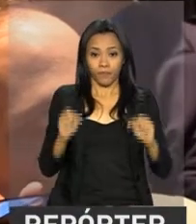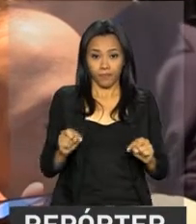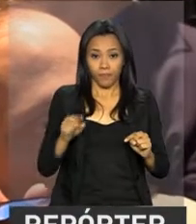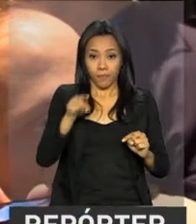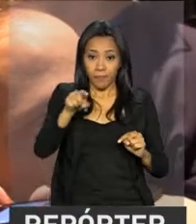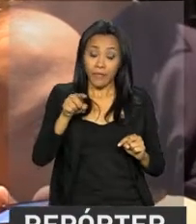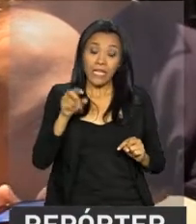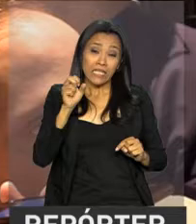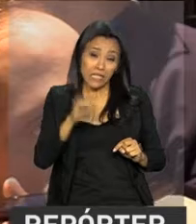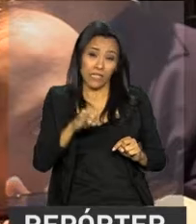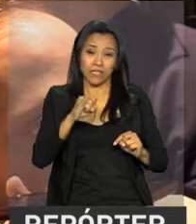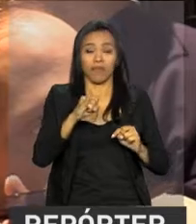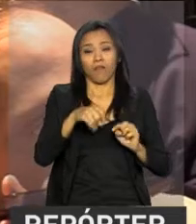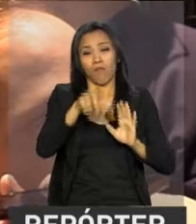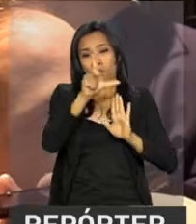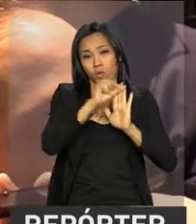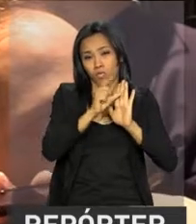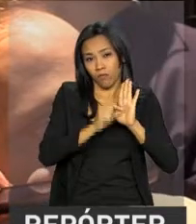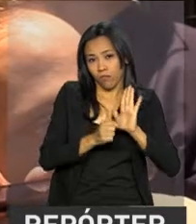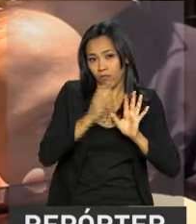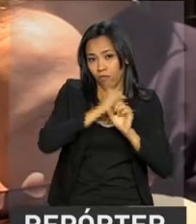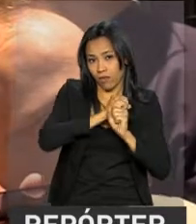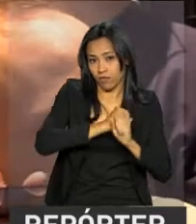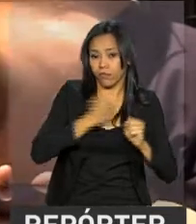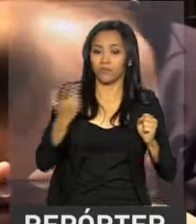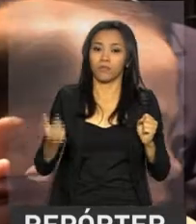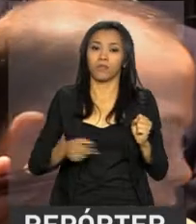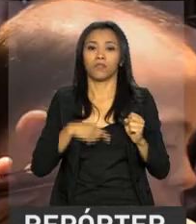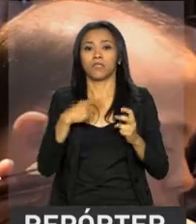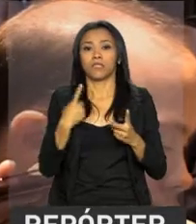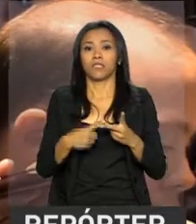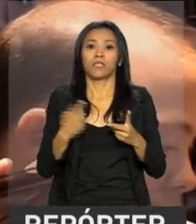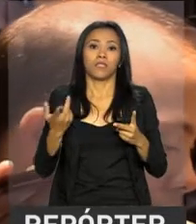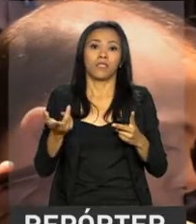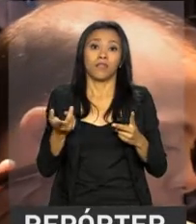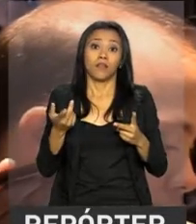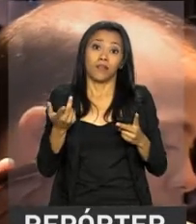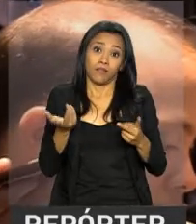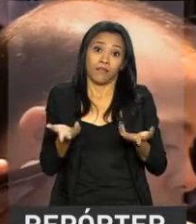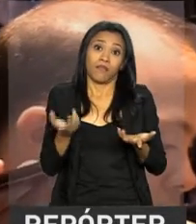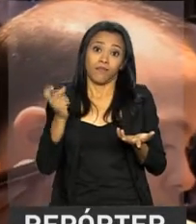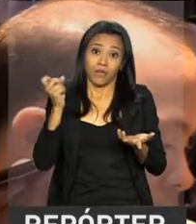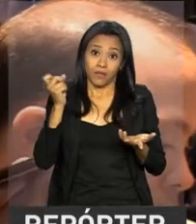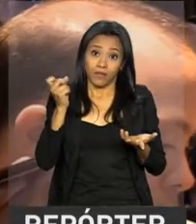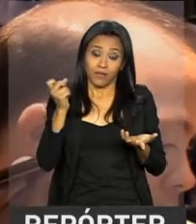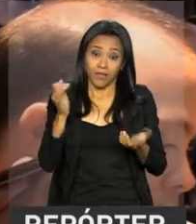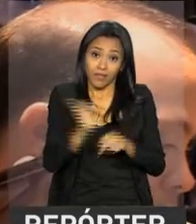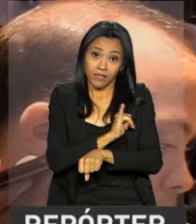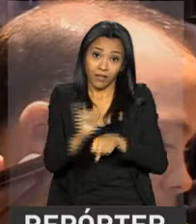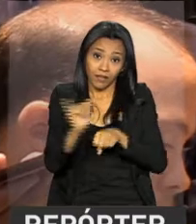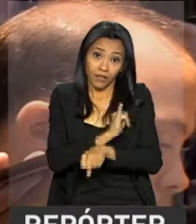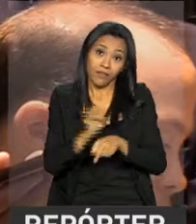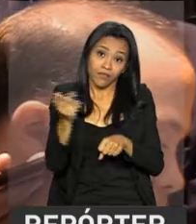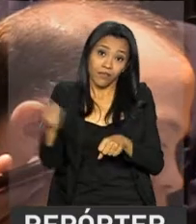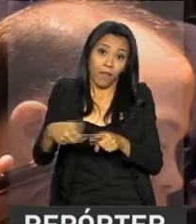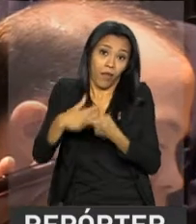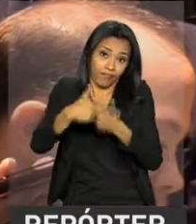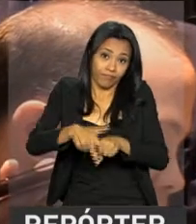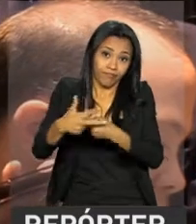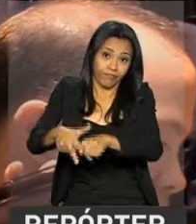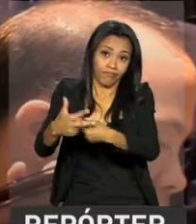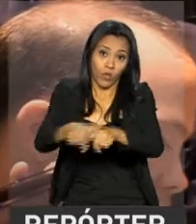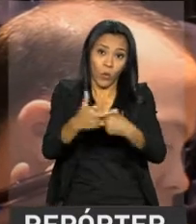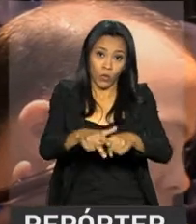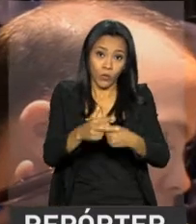orçamento e as despesas públicas violarem o regra do teto os brigadeiros som alto corretivos isto é